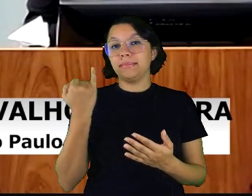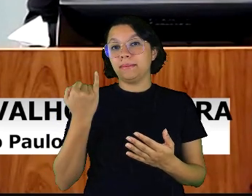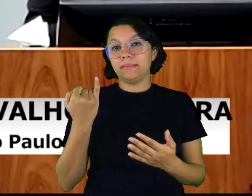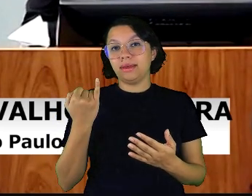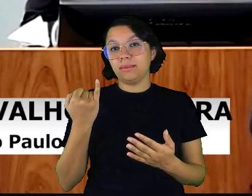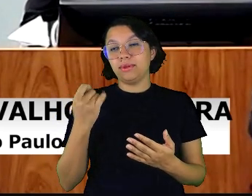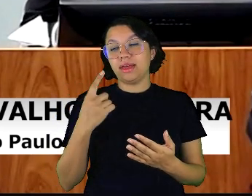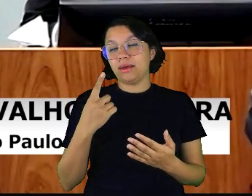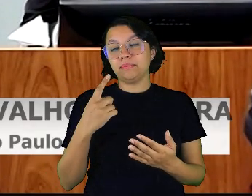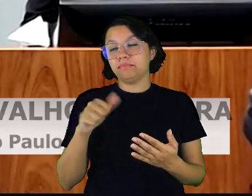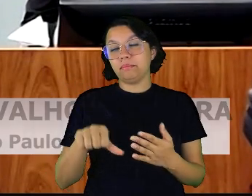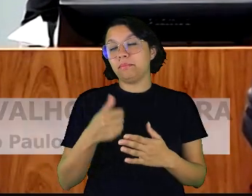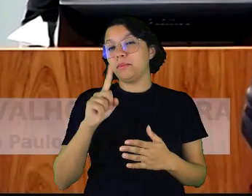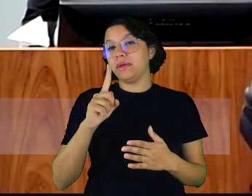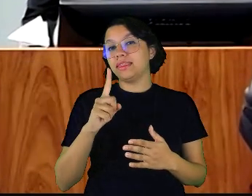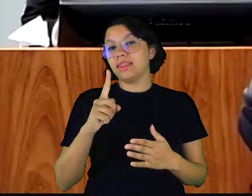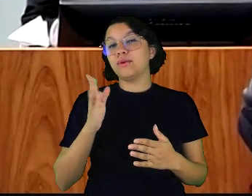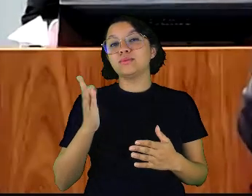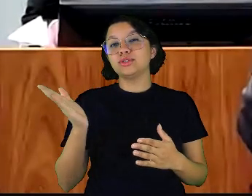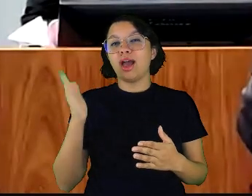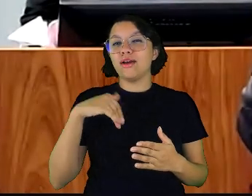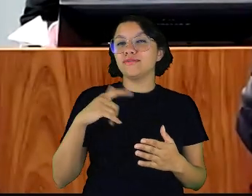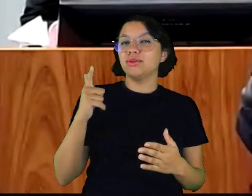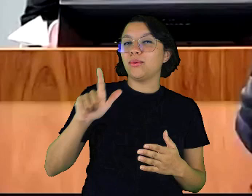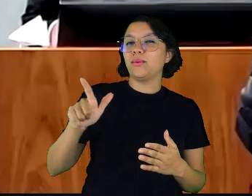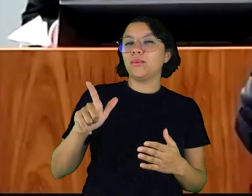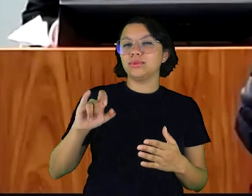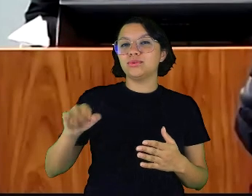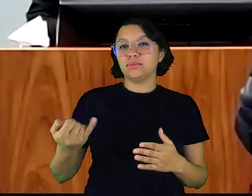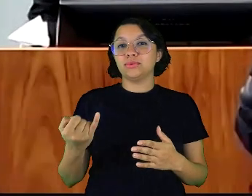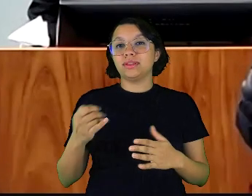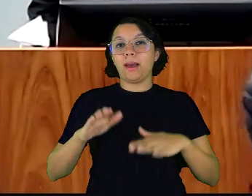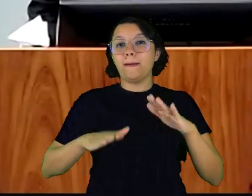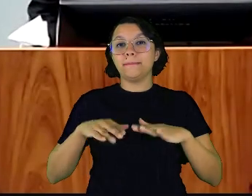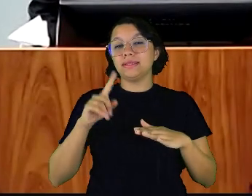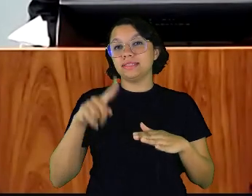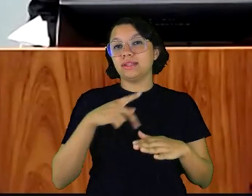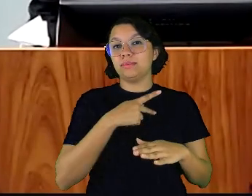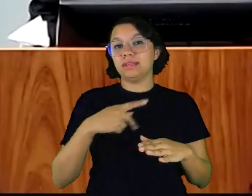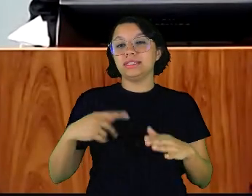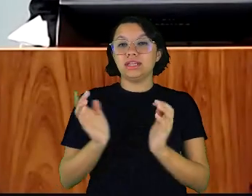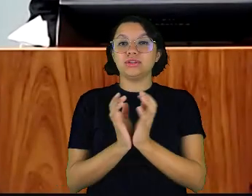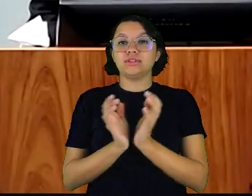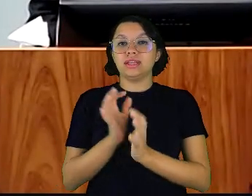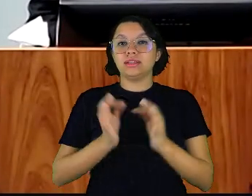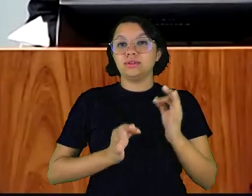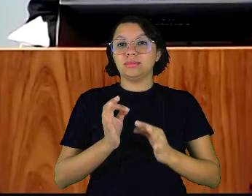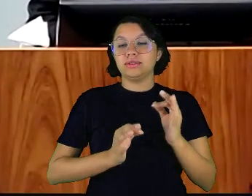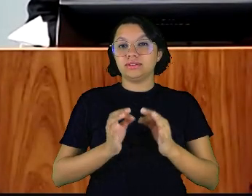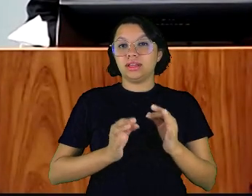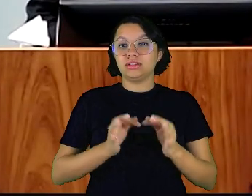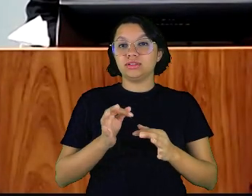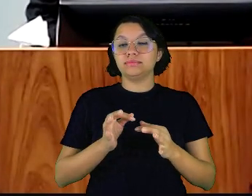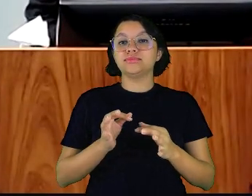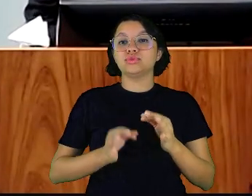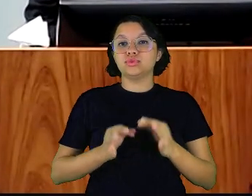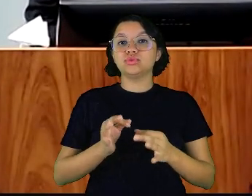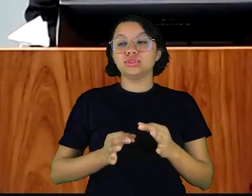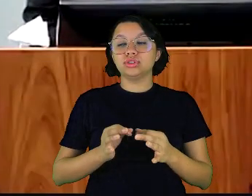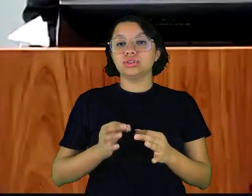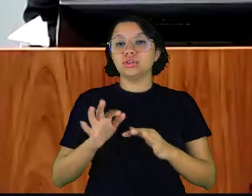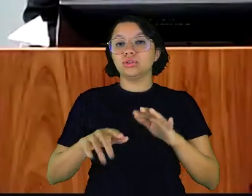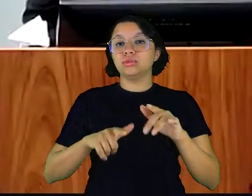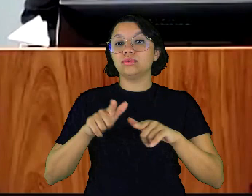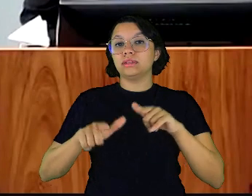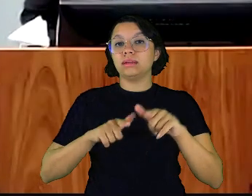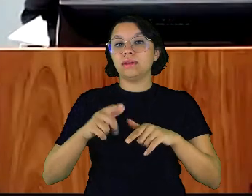estou aqui, já vi em outras oportunidades, ainda que fosse na condição de presidente da Associação dos Magistrados da Justiça do Trabalho da Segunda